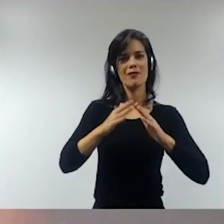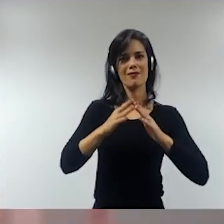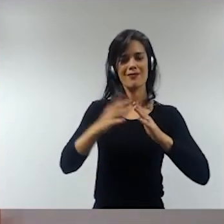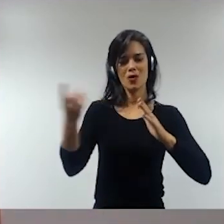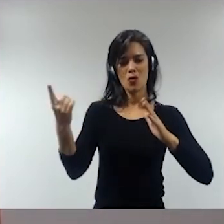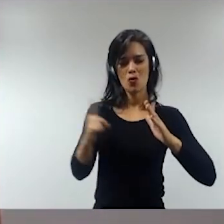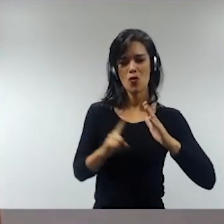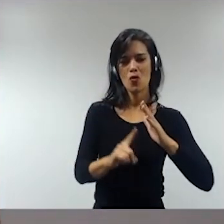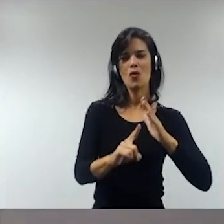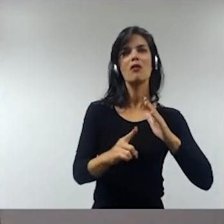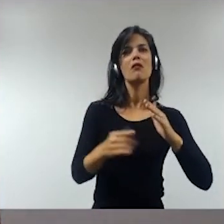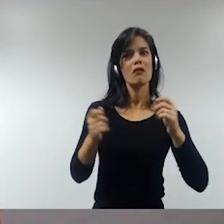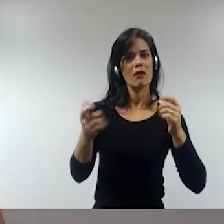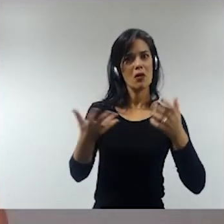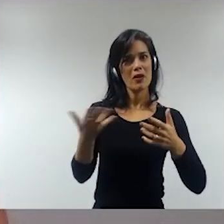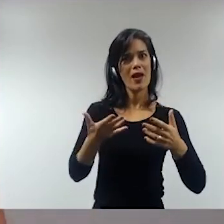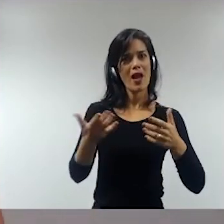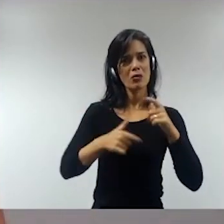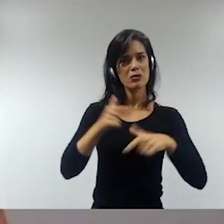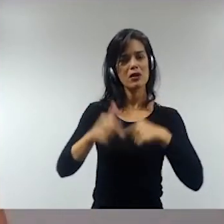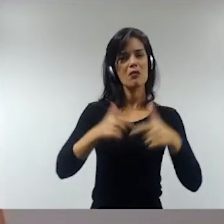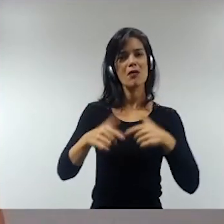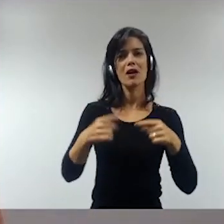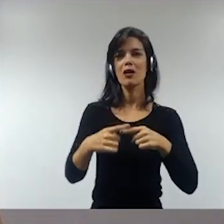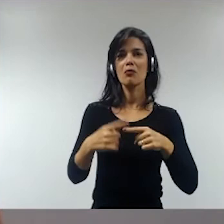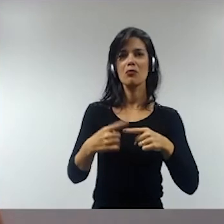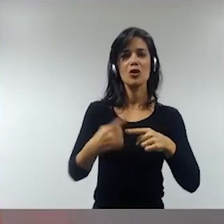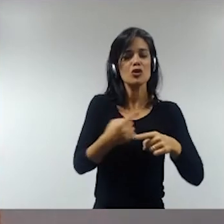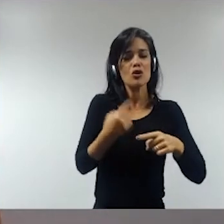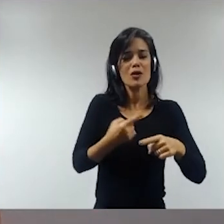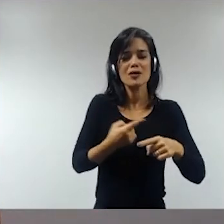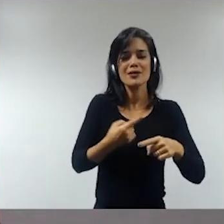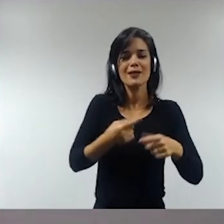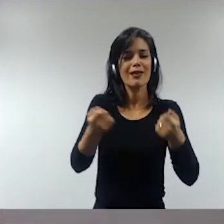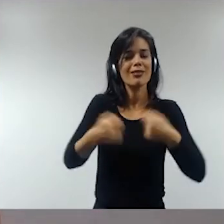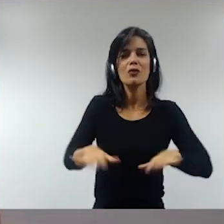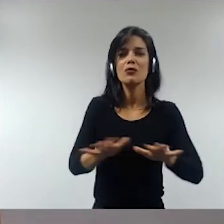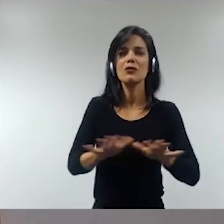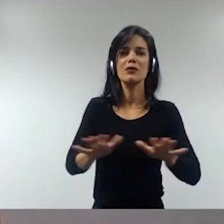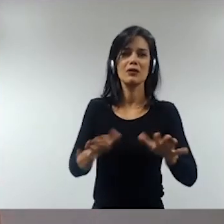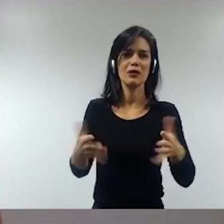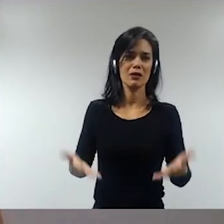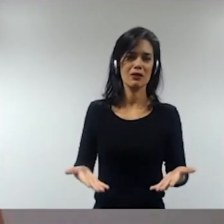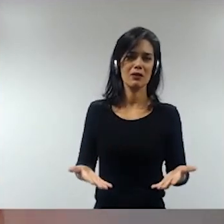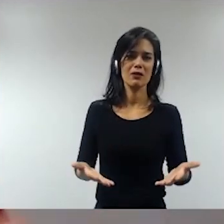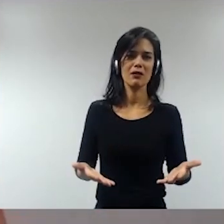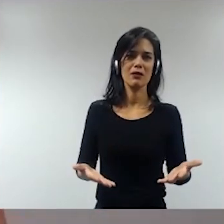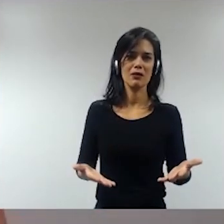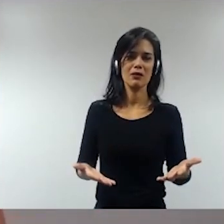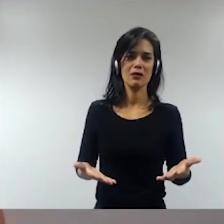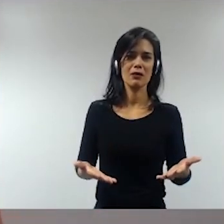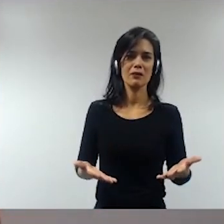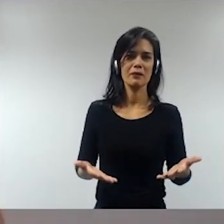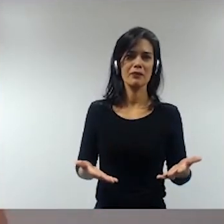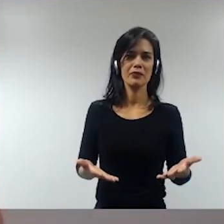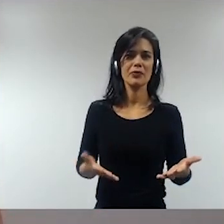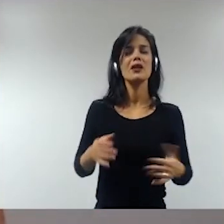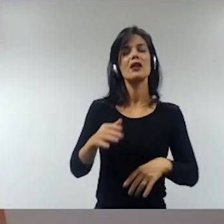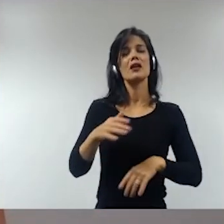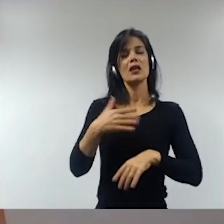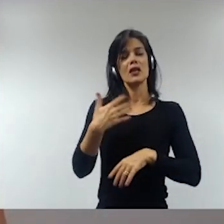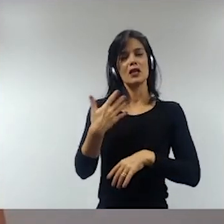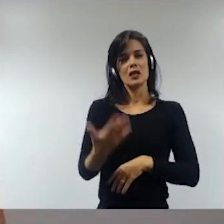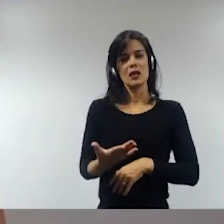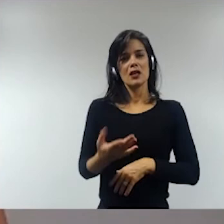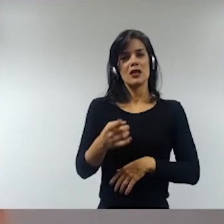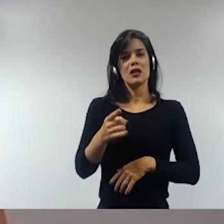maravilhoso, vejam os nossos números, acrescentando humildemente ao que o doutor Eric falou, a gente ainda tem um detalhe. Para